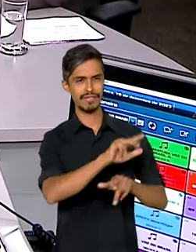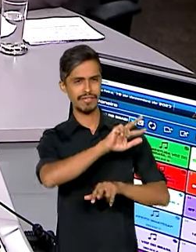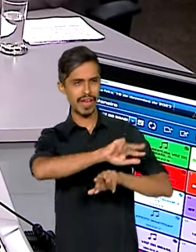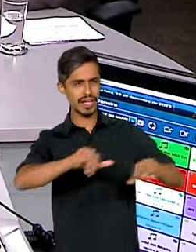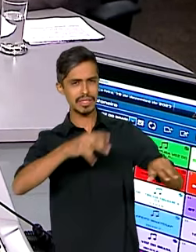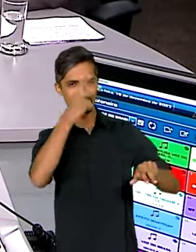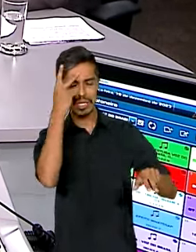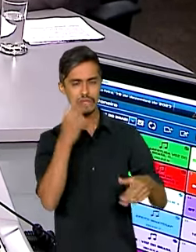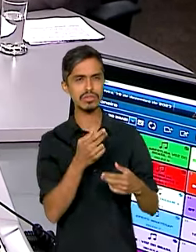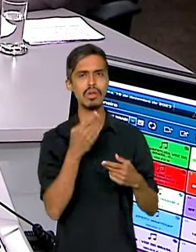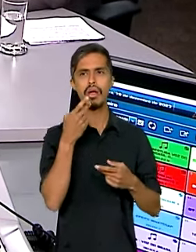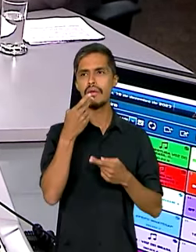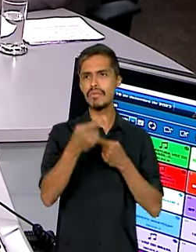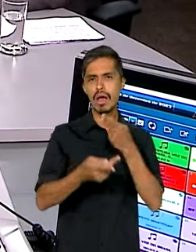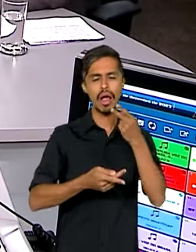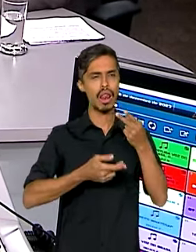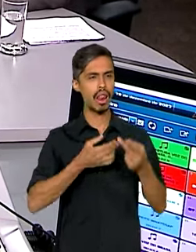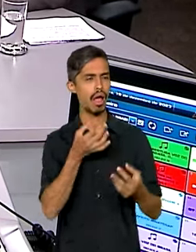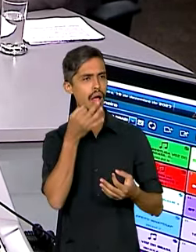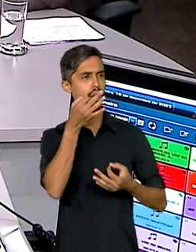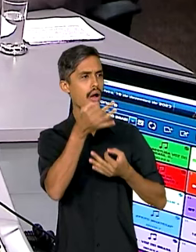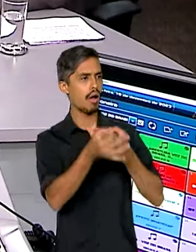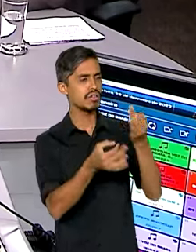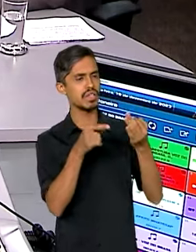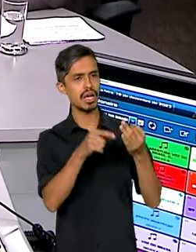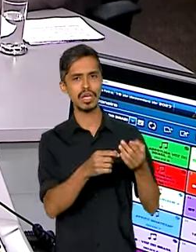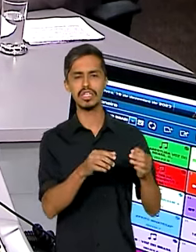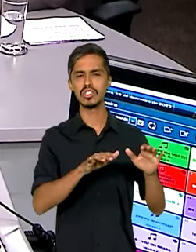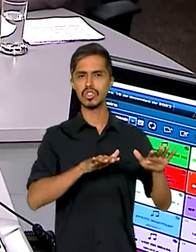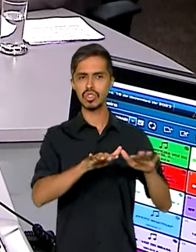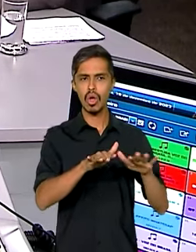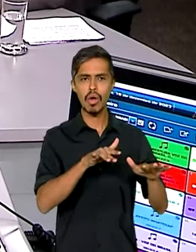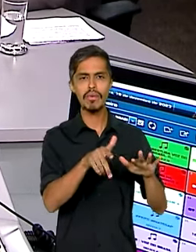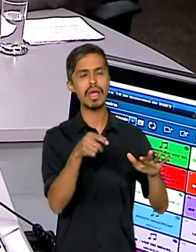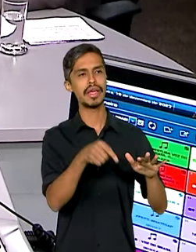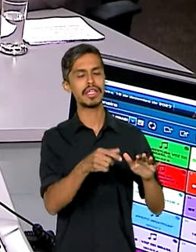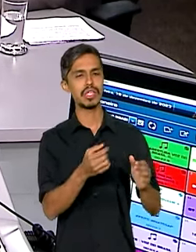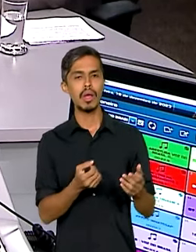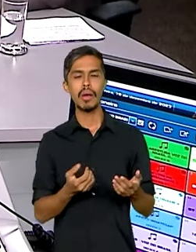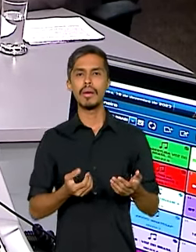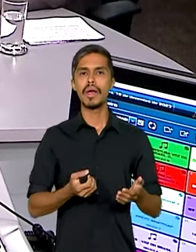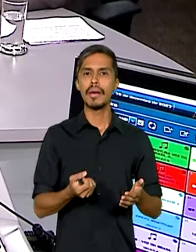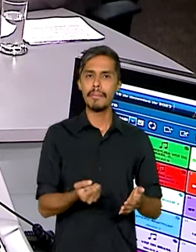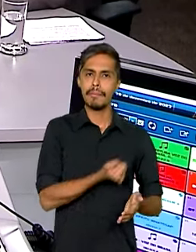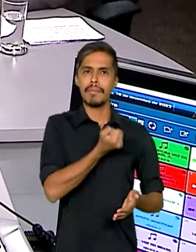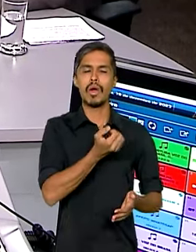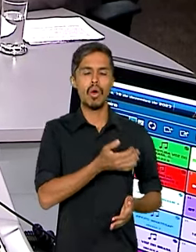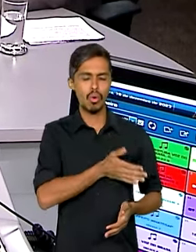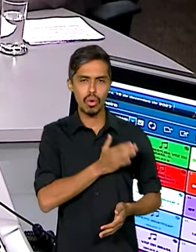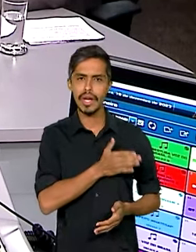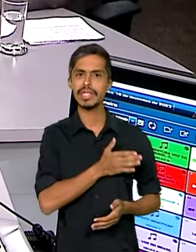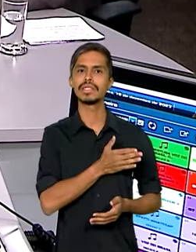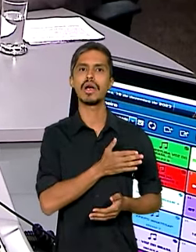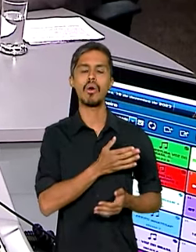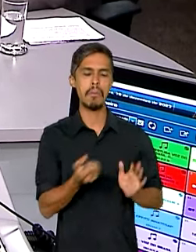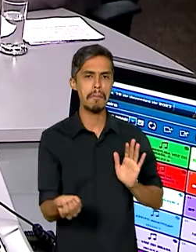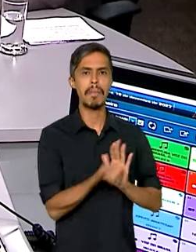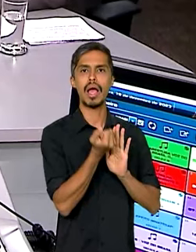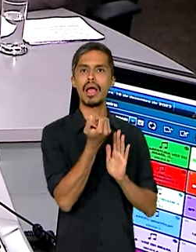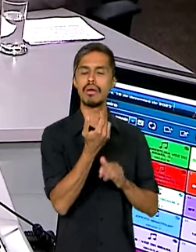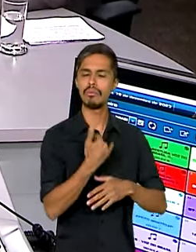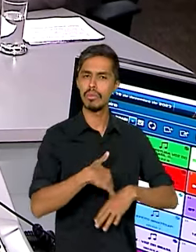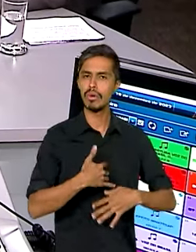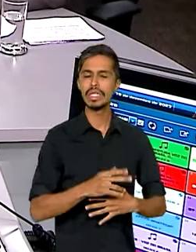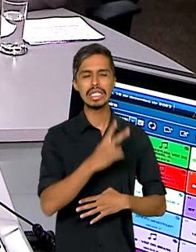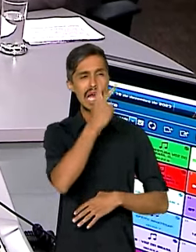TM manifestado que essa campanha mexe com o coração do povo brasileiro e as pessoas buscando